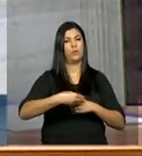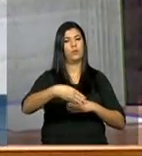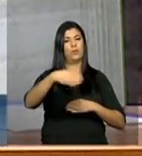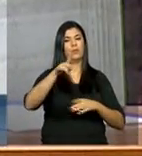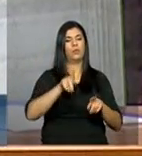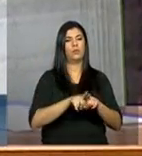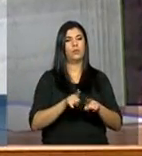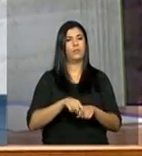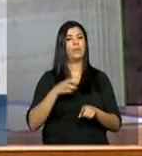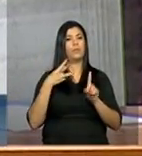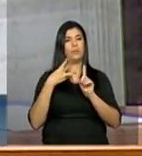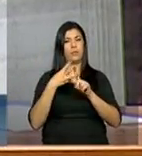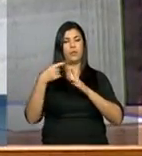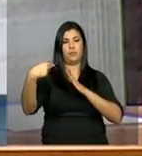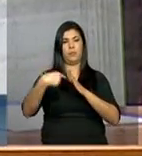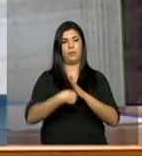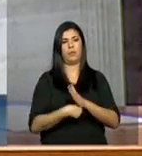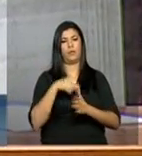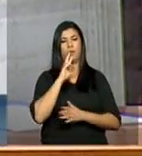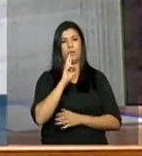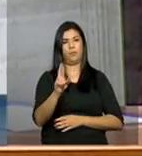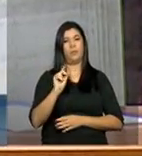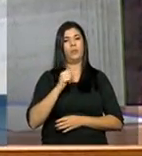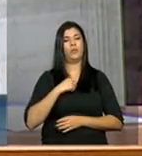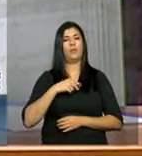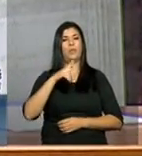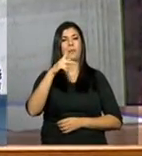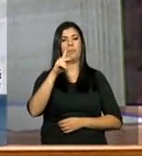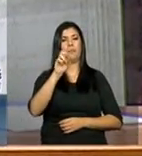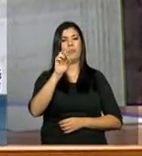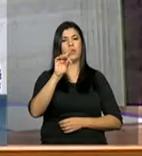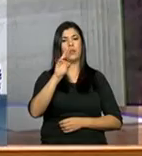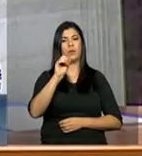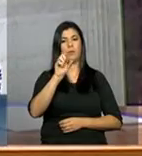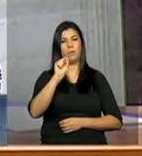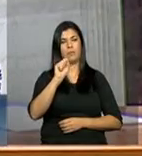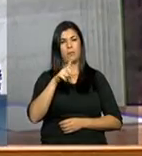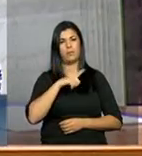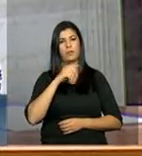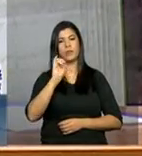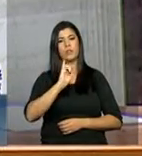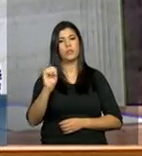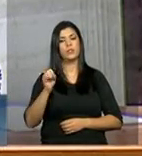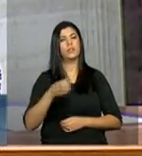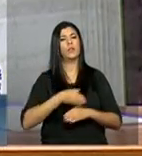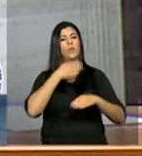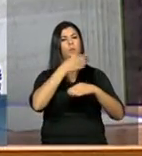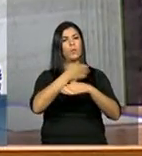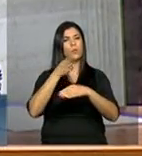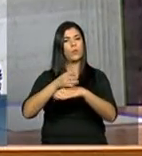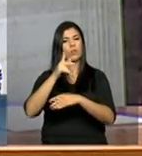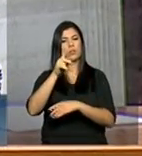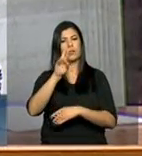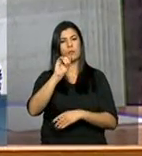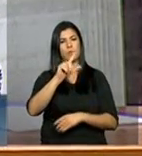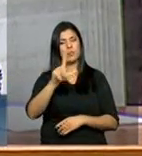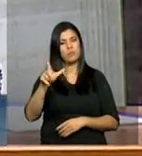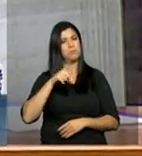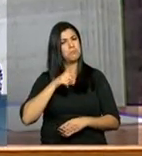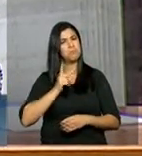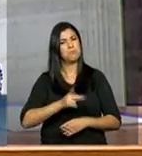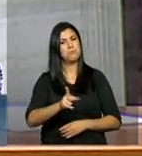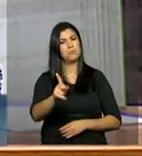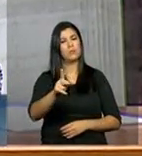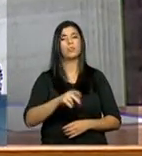E terceira questão, em relação à Petrobras, se os investimentos do pré-sal terão continuidade?